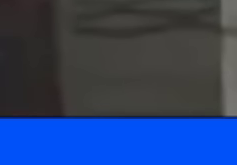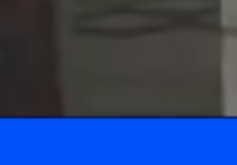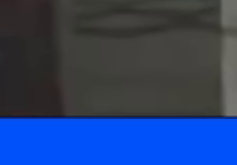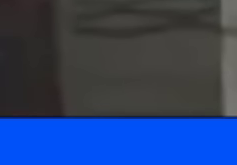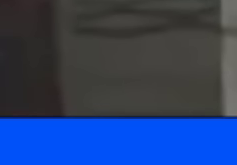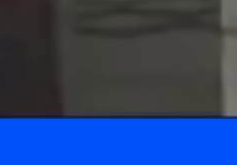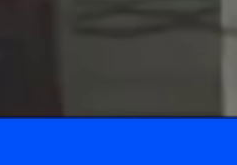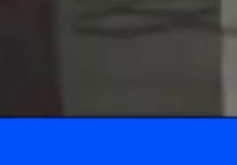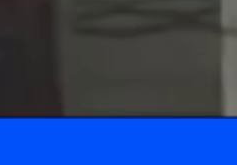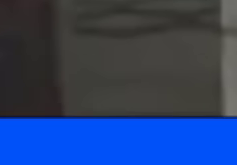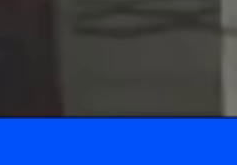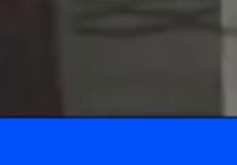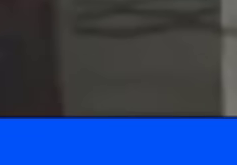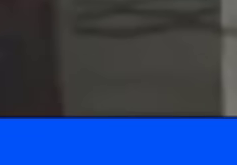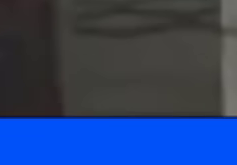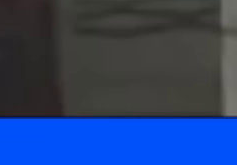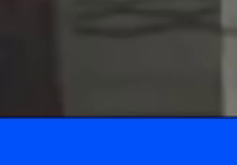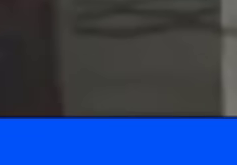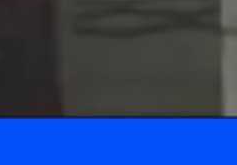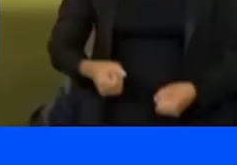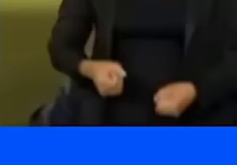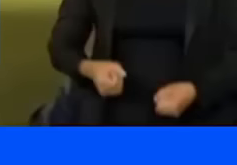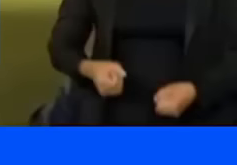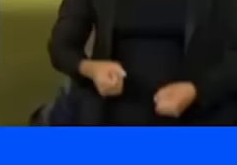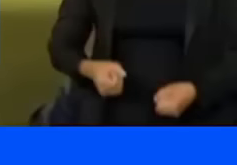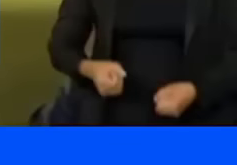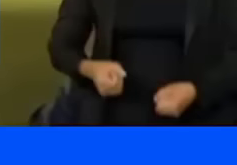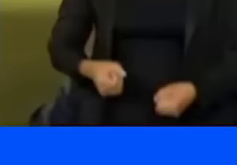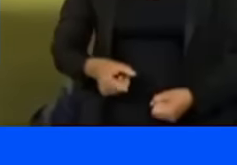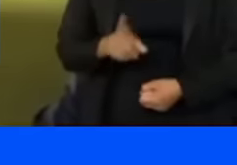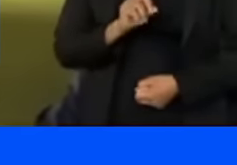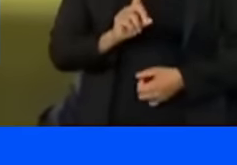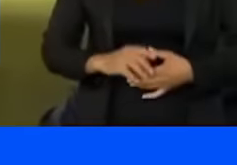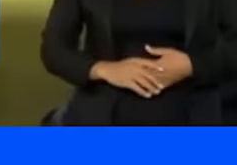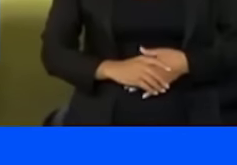ouvir. Vamos nessa? Vamos aqui?